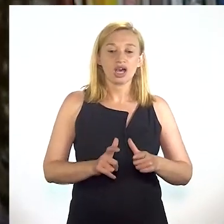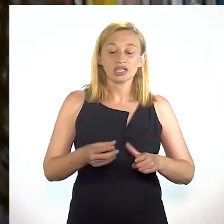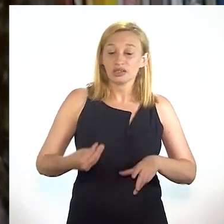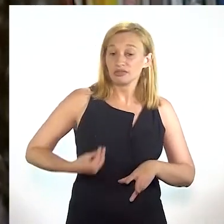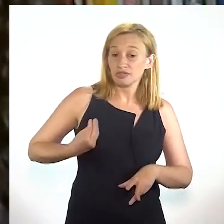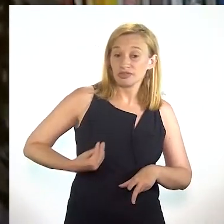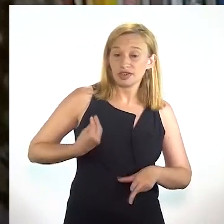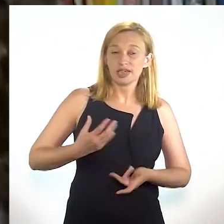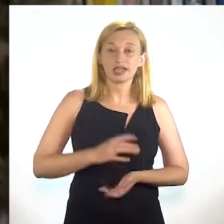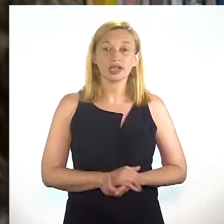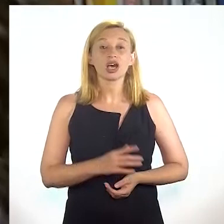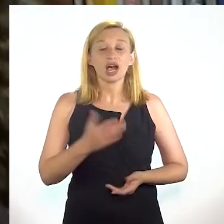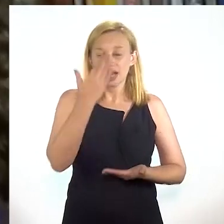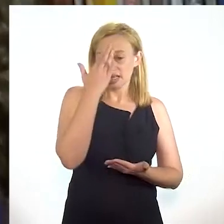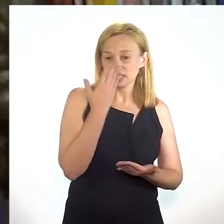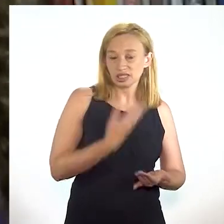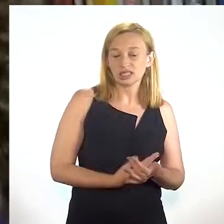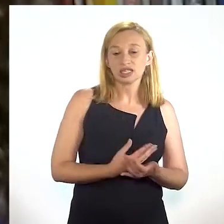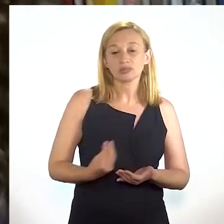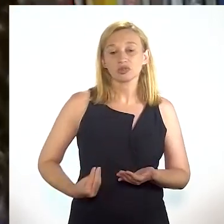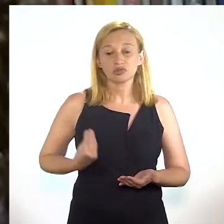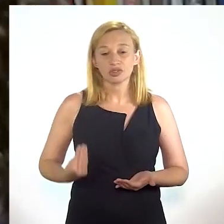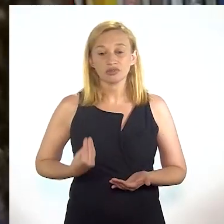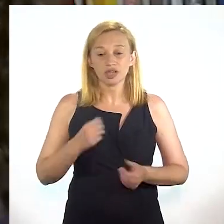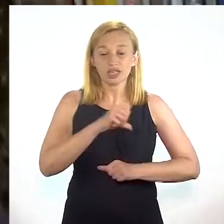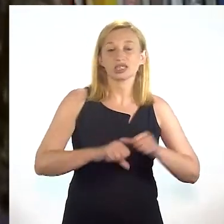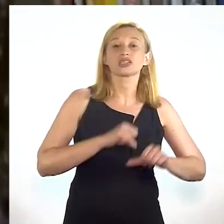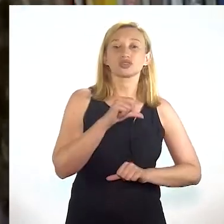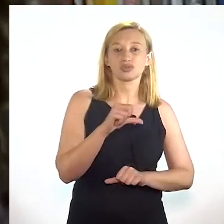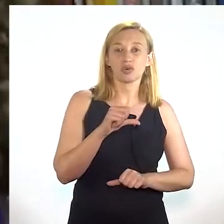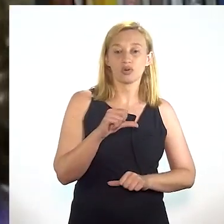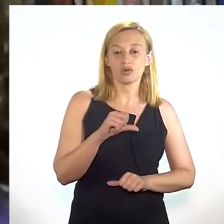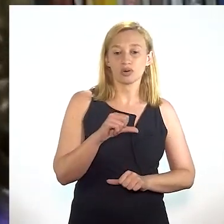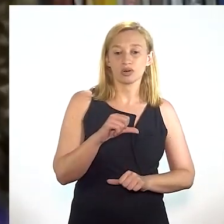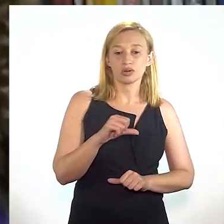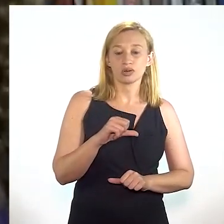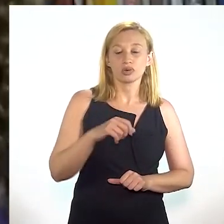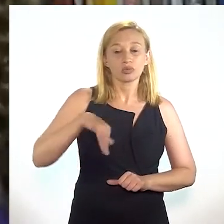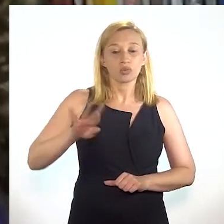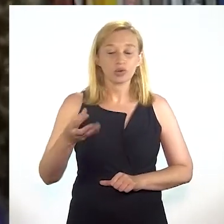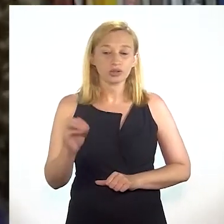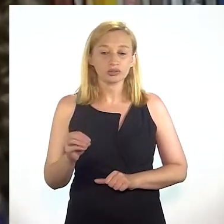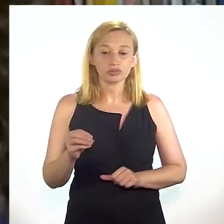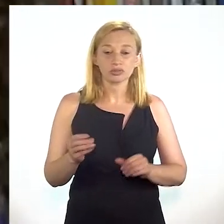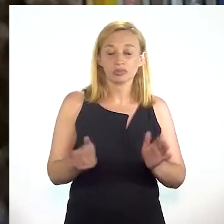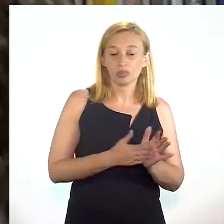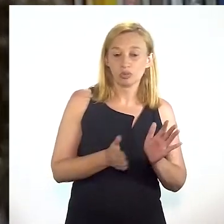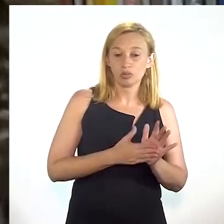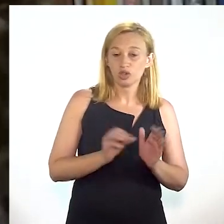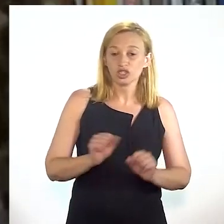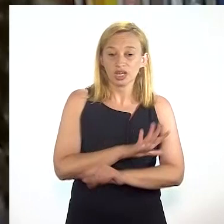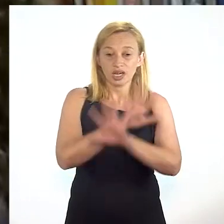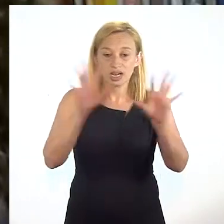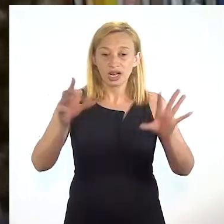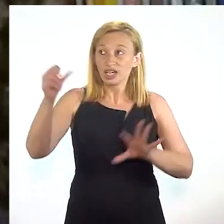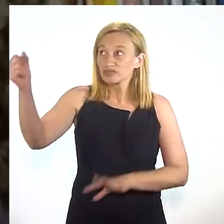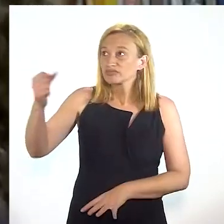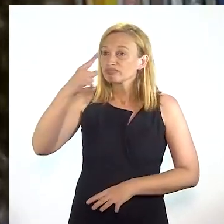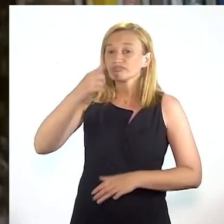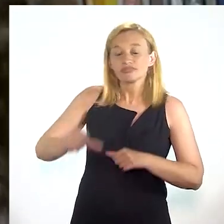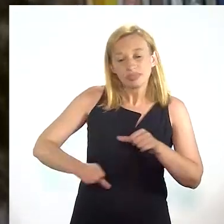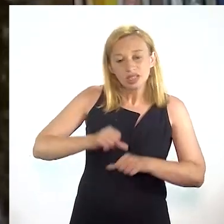esse lugar da convivência, porque a gente acredita que é a convivência que transforma. O moinho tem um propósito muito claro,